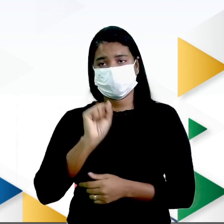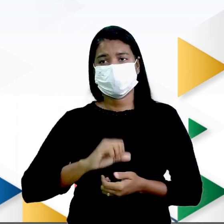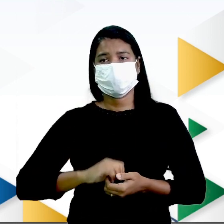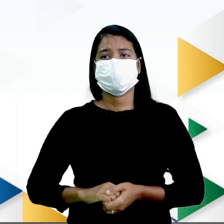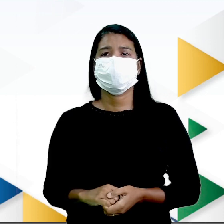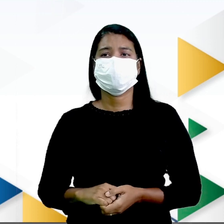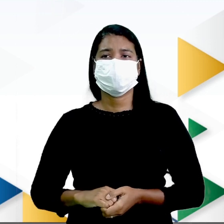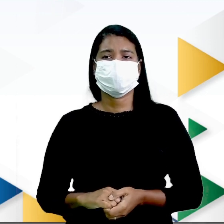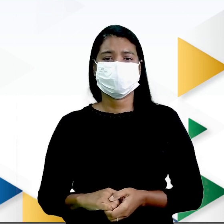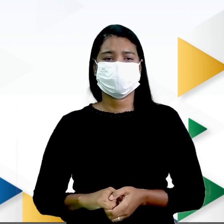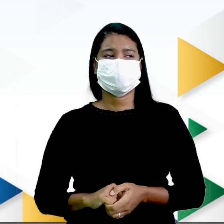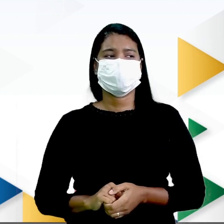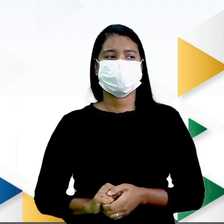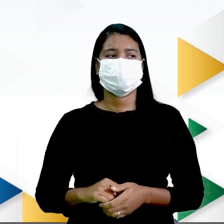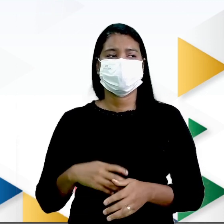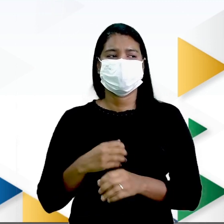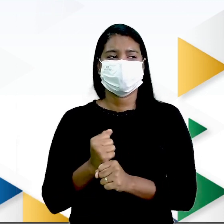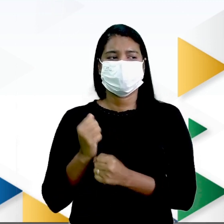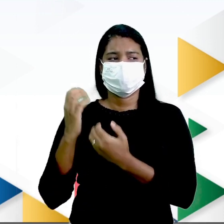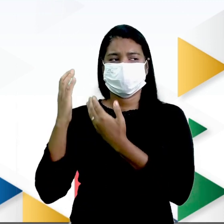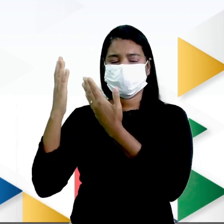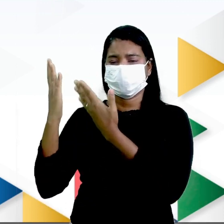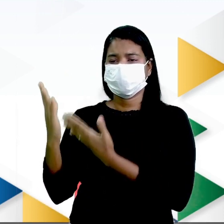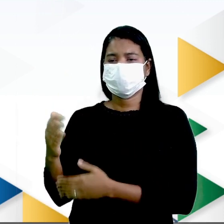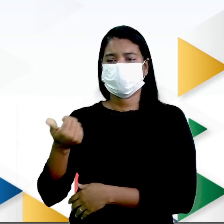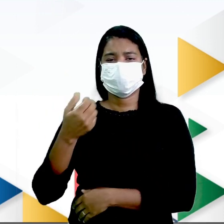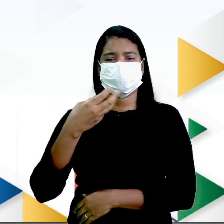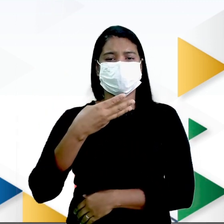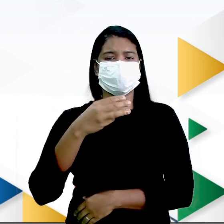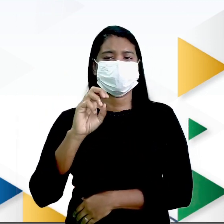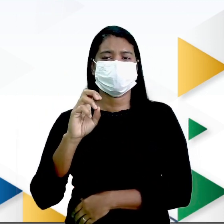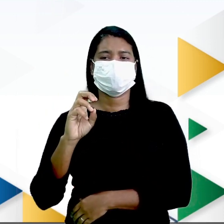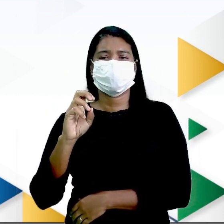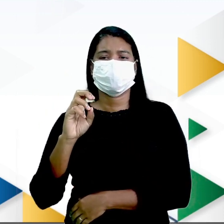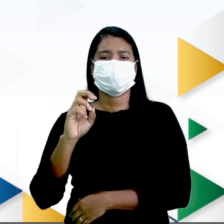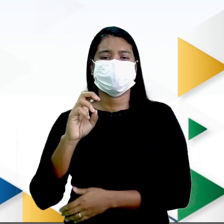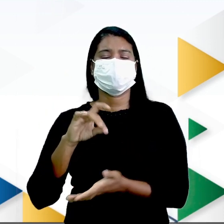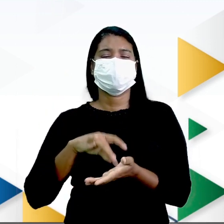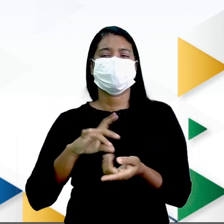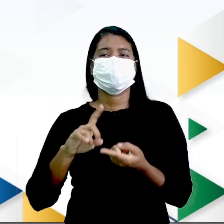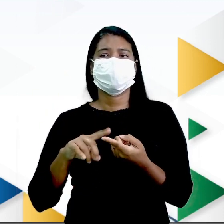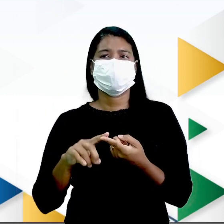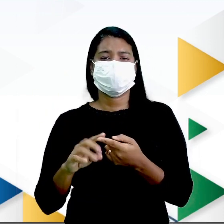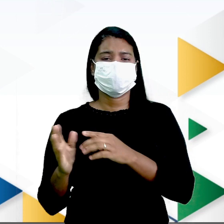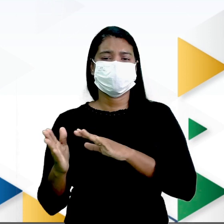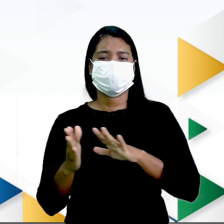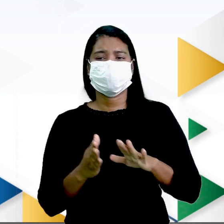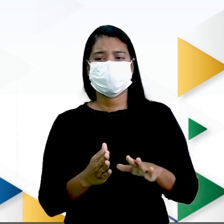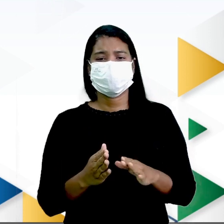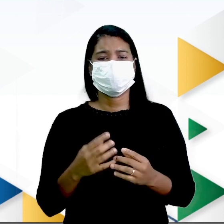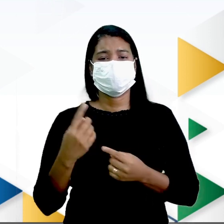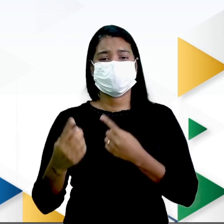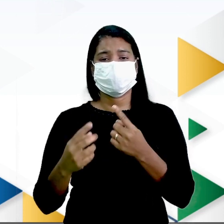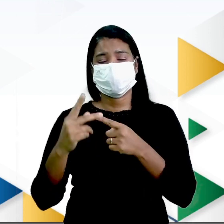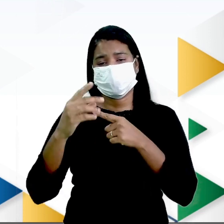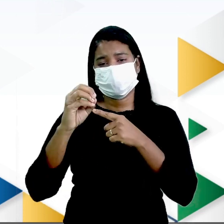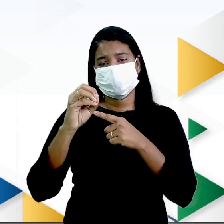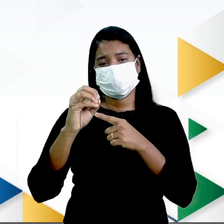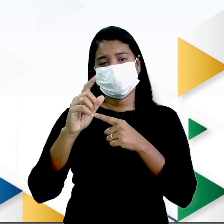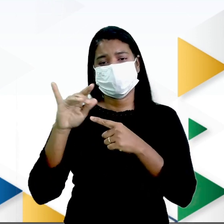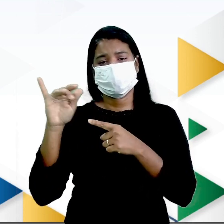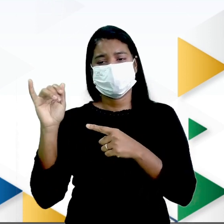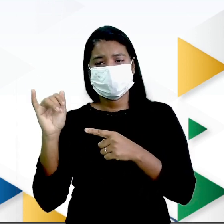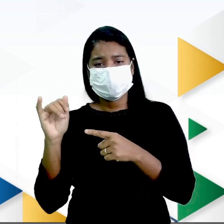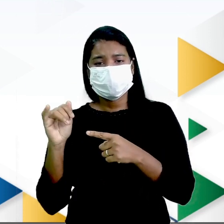1080 dividido por 8, 135 graus. Então, o polígono octógono regular, para cada abertura de